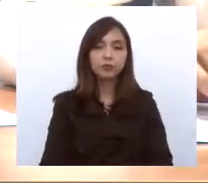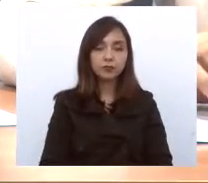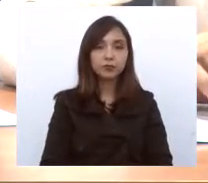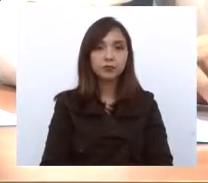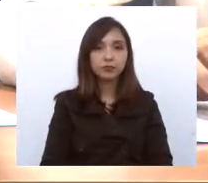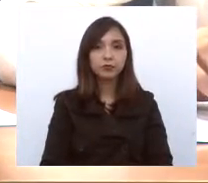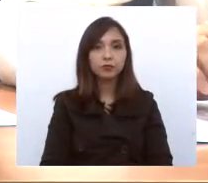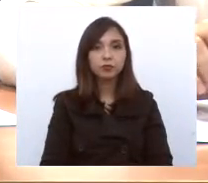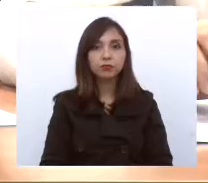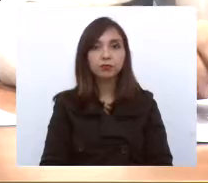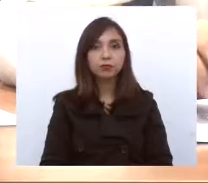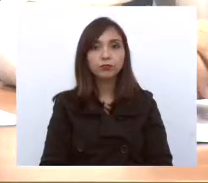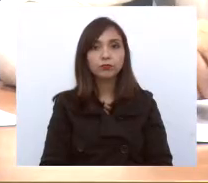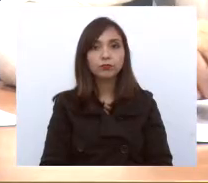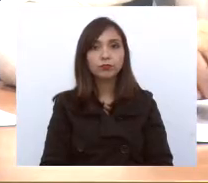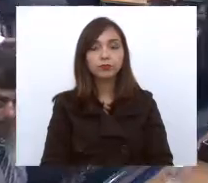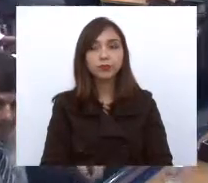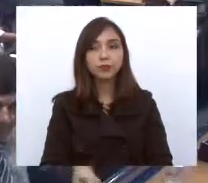aprovado, encaminhe-se.